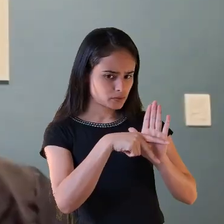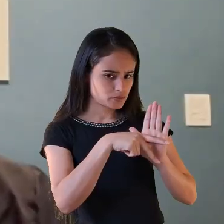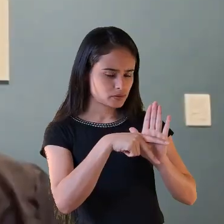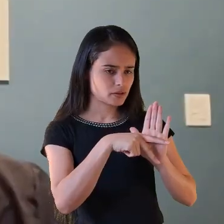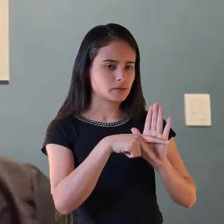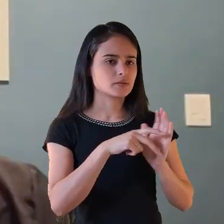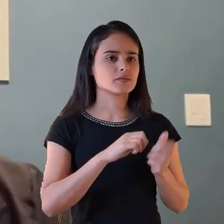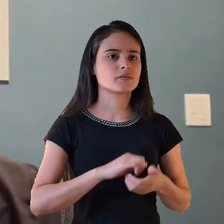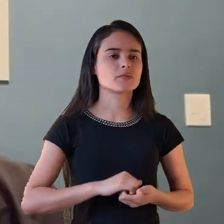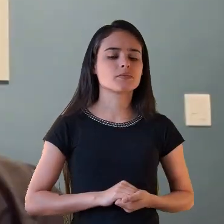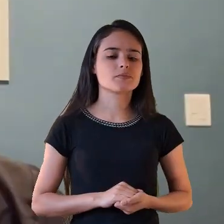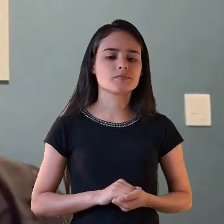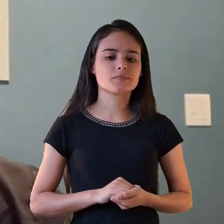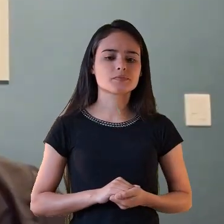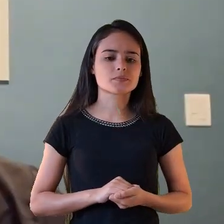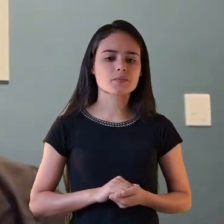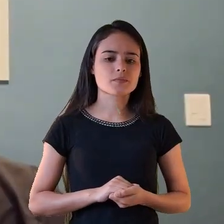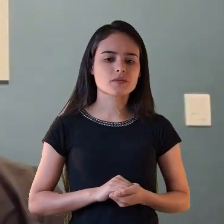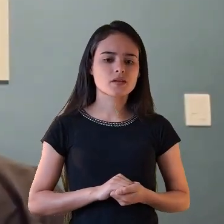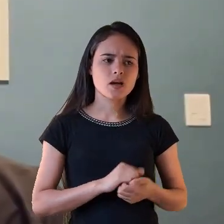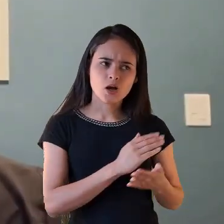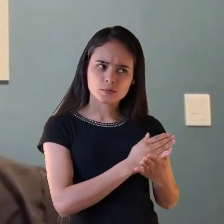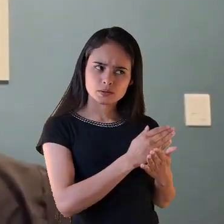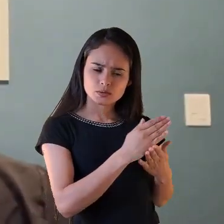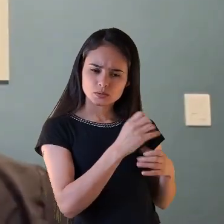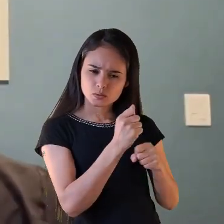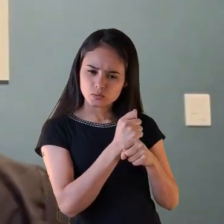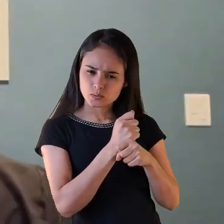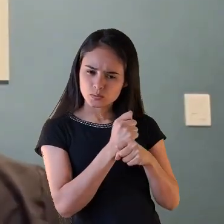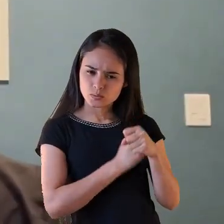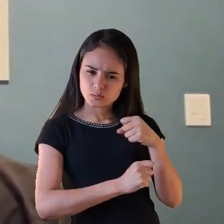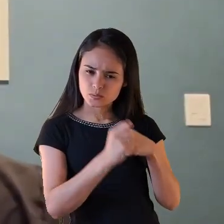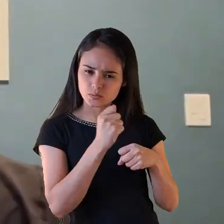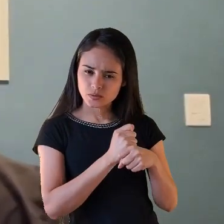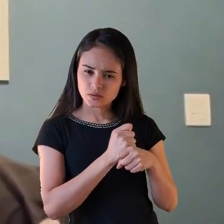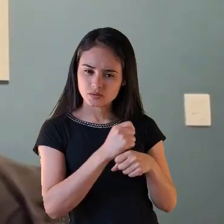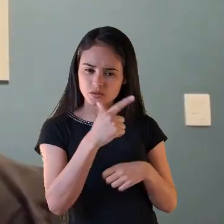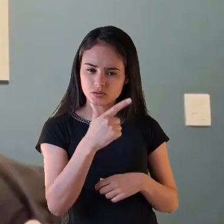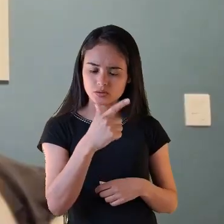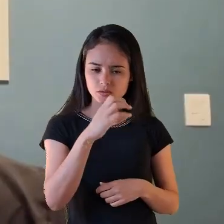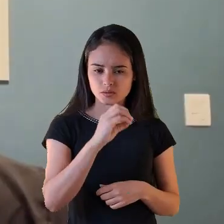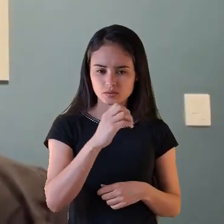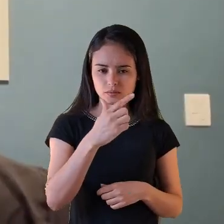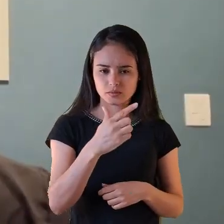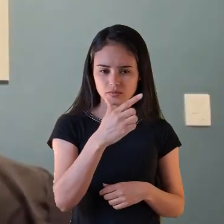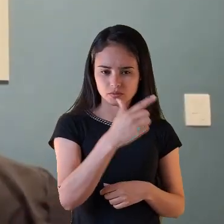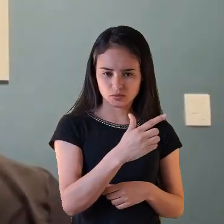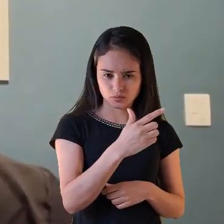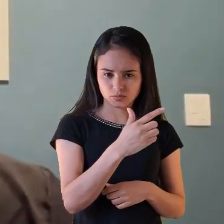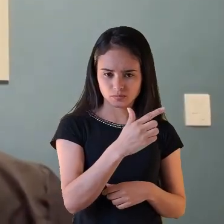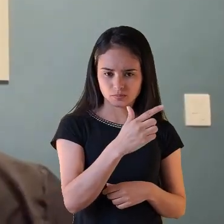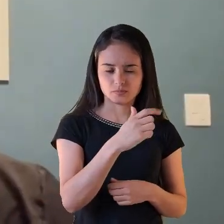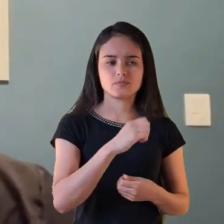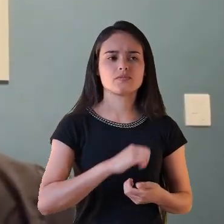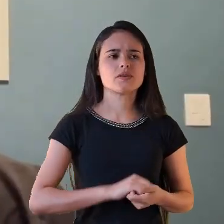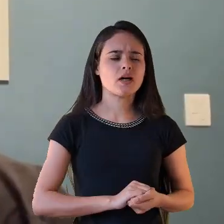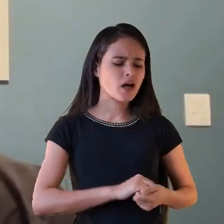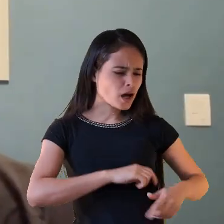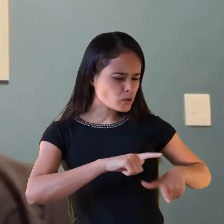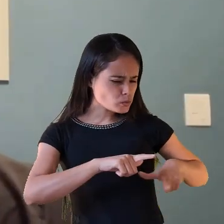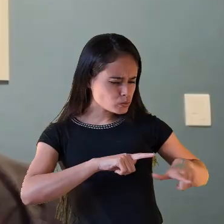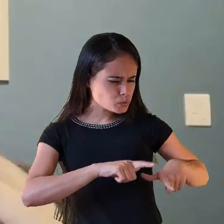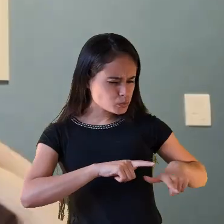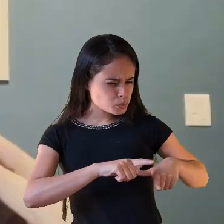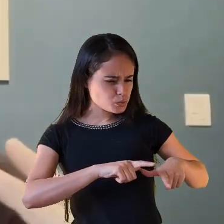jornalístico lançado em 2022, resultado de 2 anos e 7 meses de trabalho. Uma